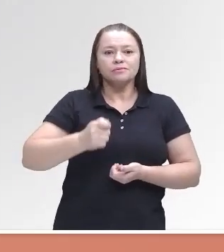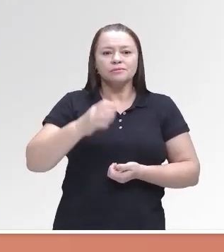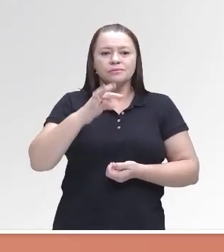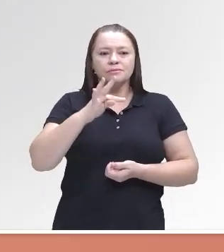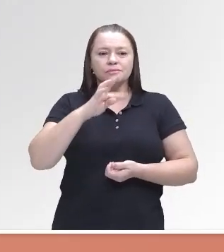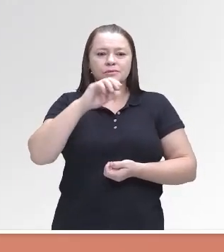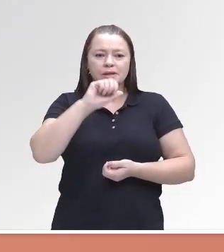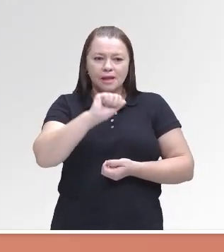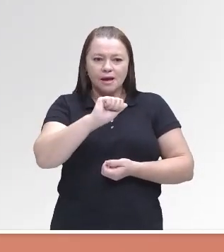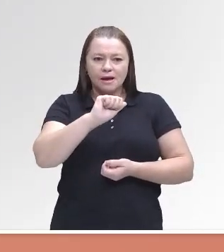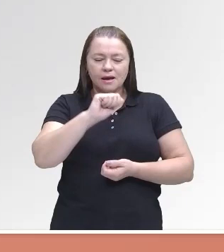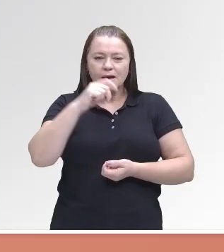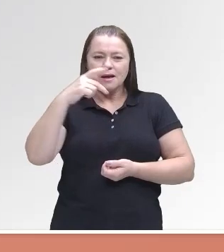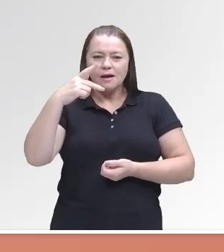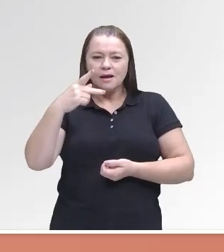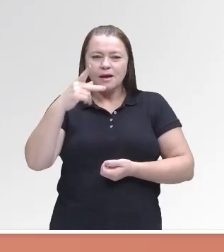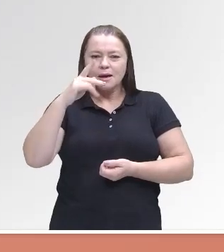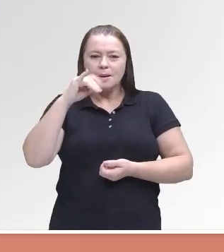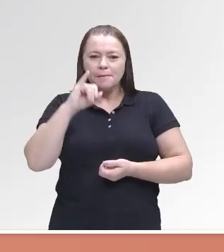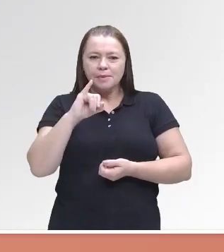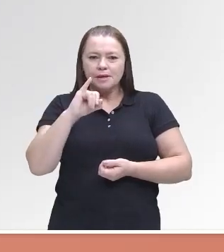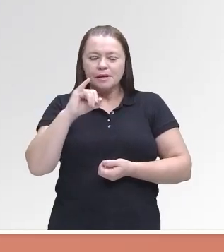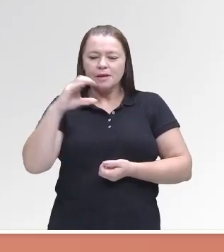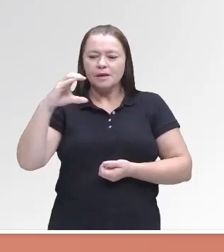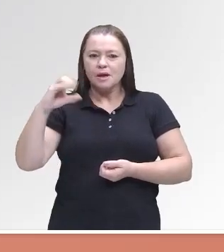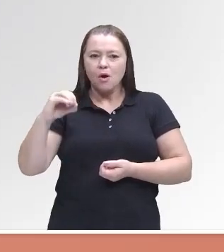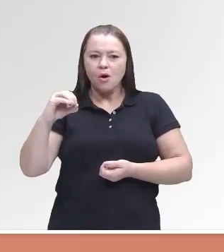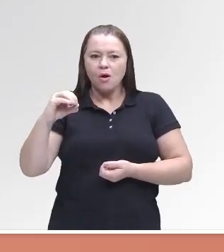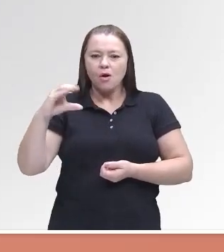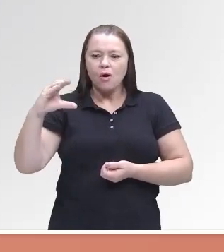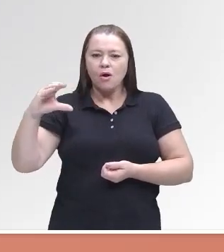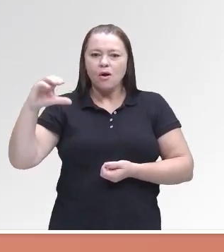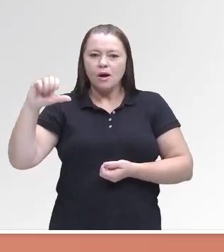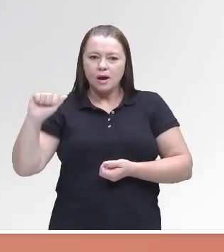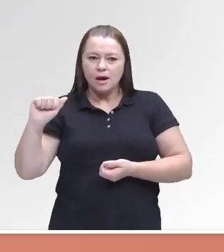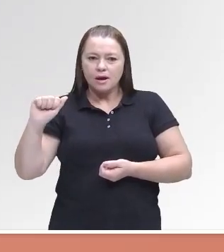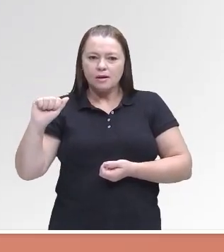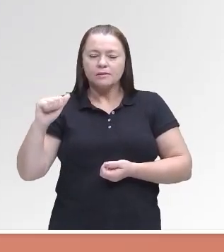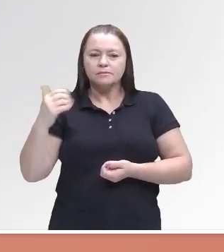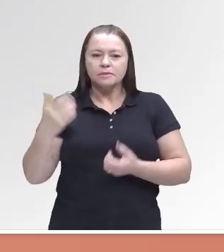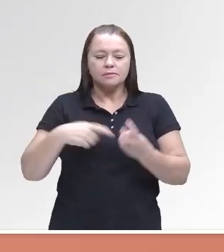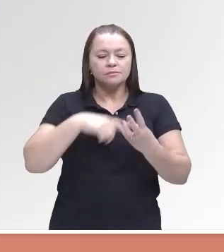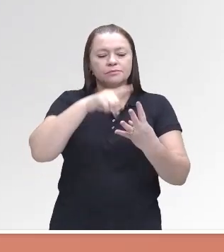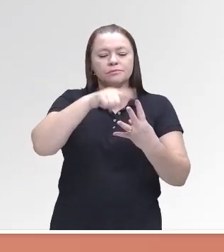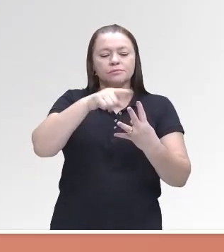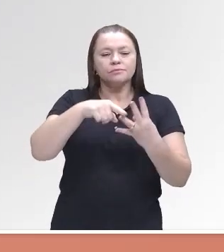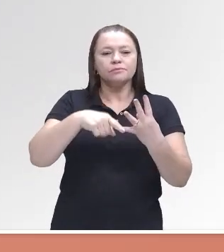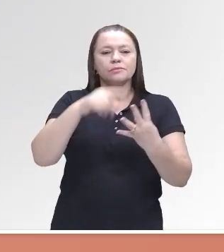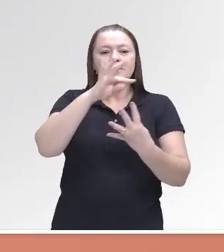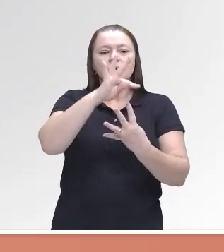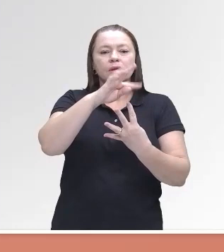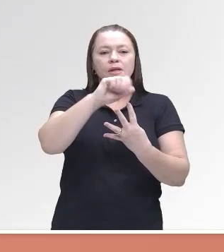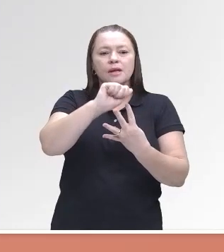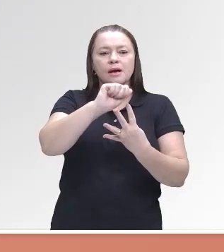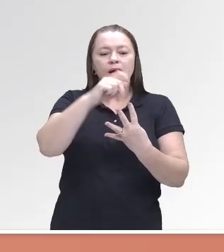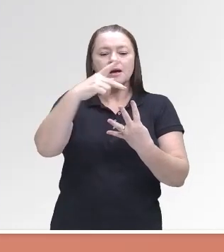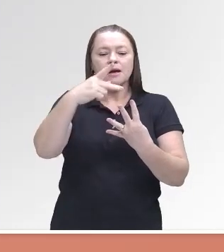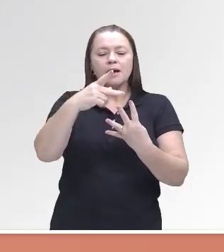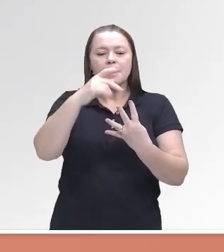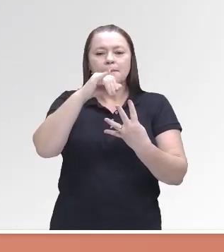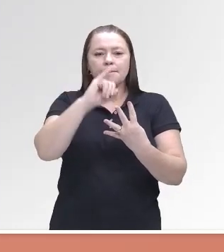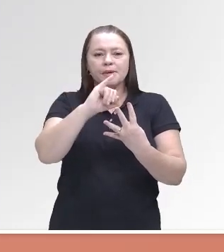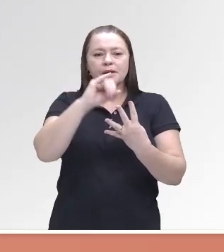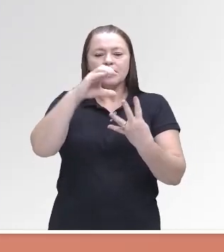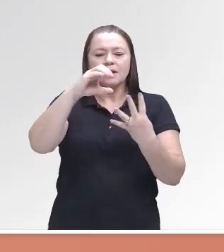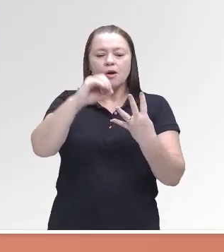Tapioca. Vamos falar juntos no 3. 1, 2, 3. Tapioca.